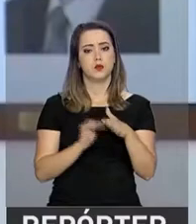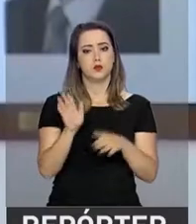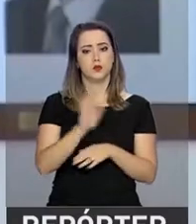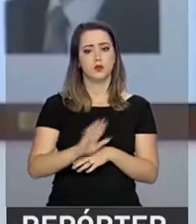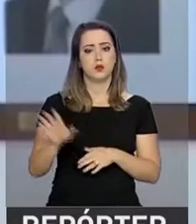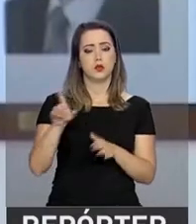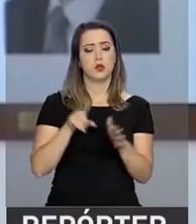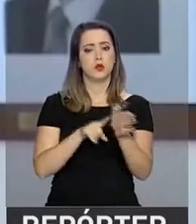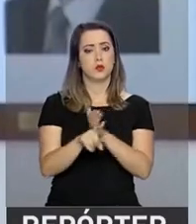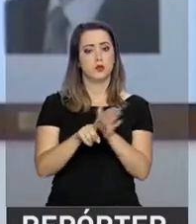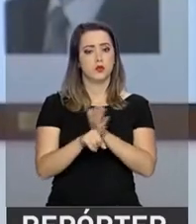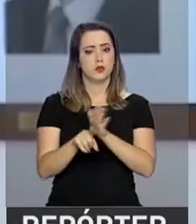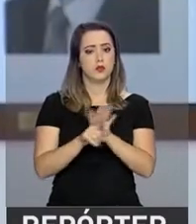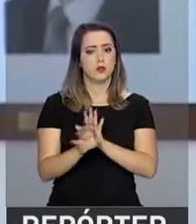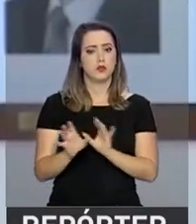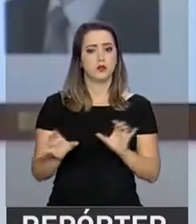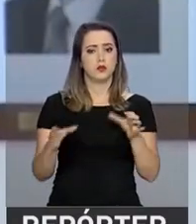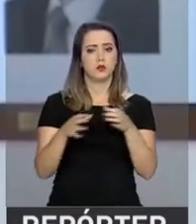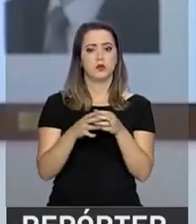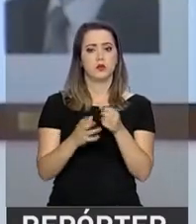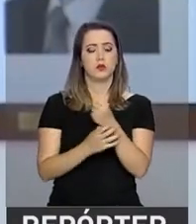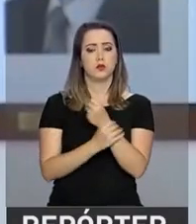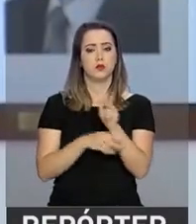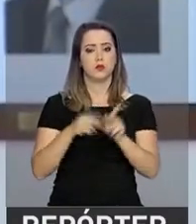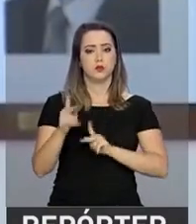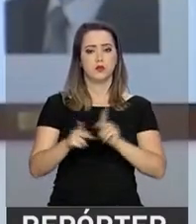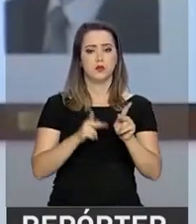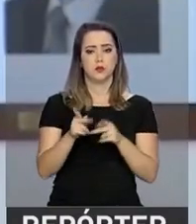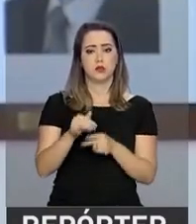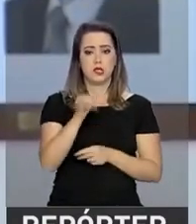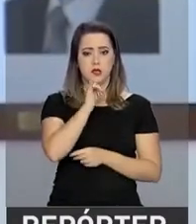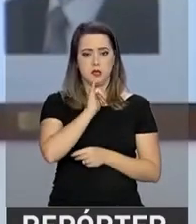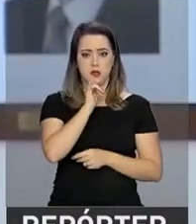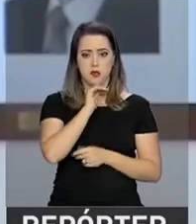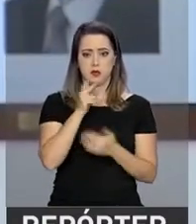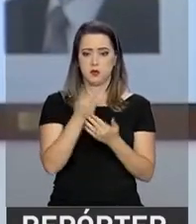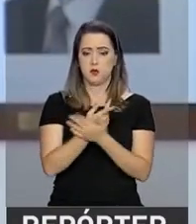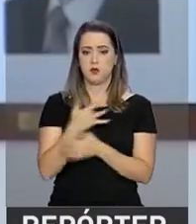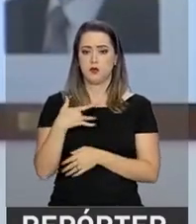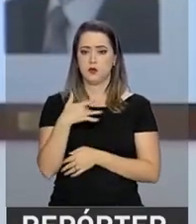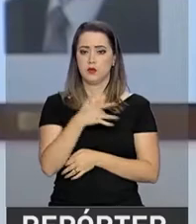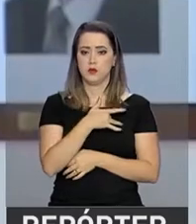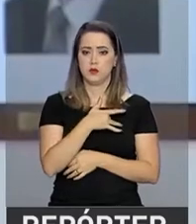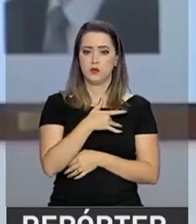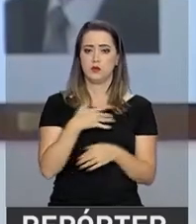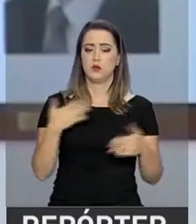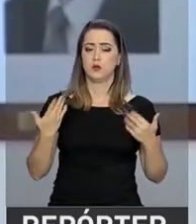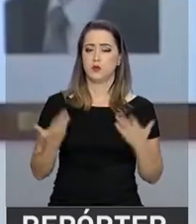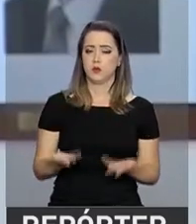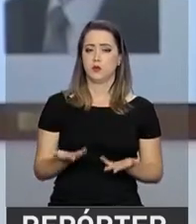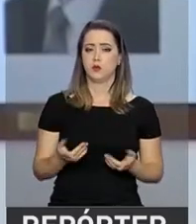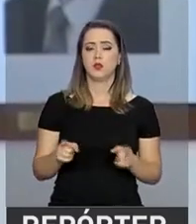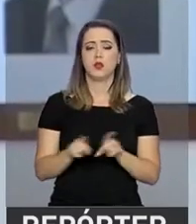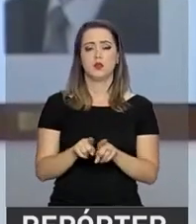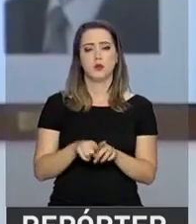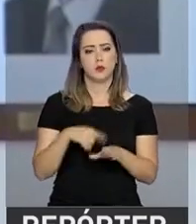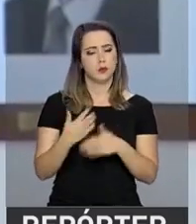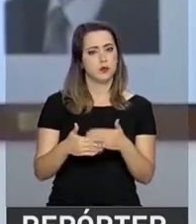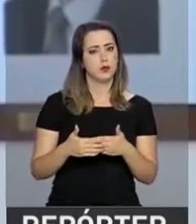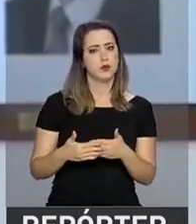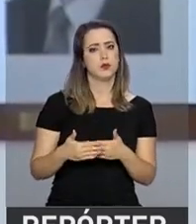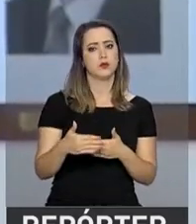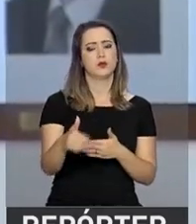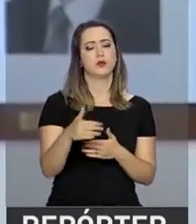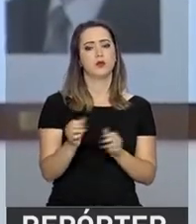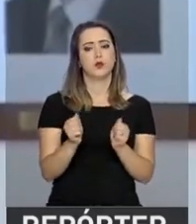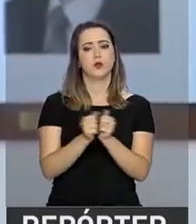Estudos e Pesquisas na área de segurança pública, exemplo do que tem na área da saúde com o INEP. Nós estamos desenvolvendo com o Ministério